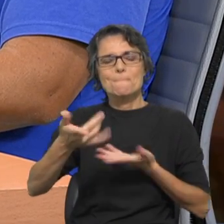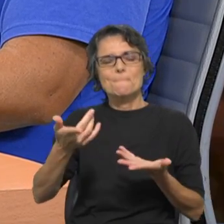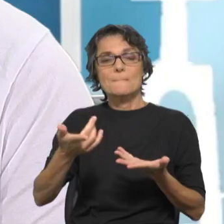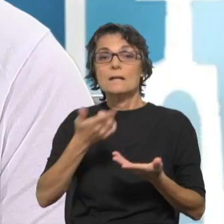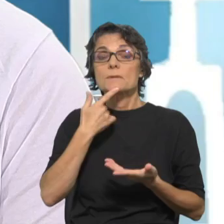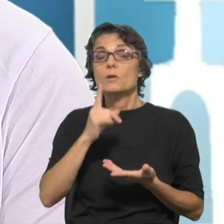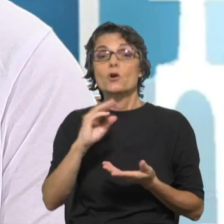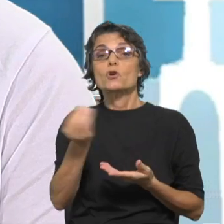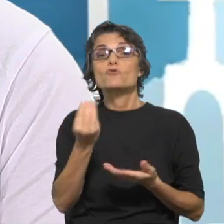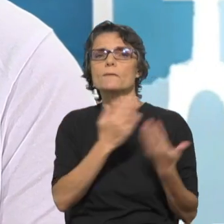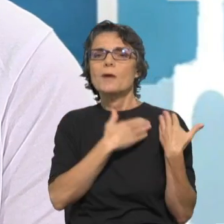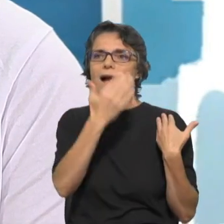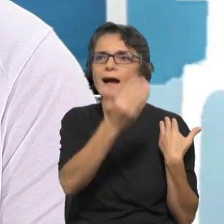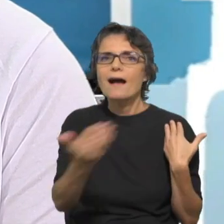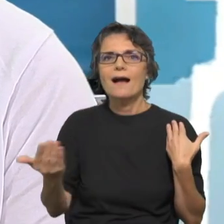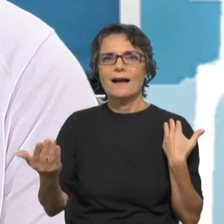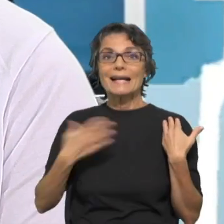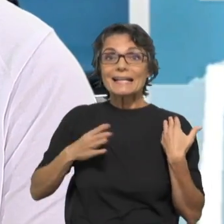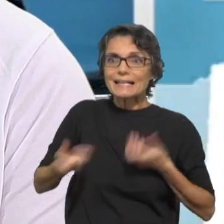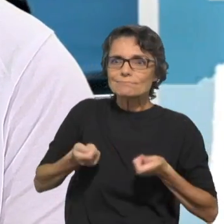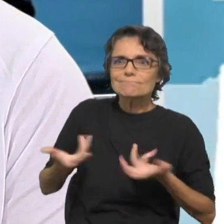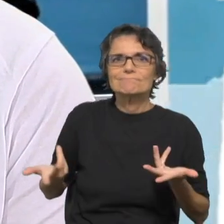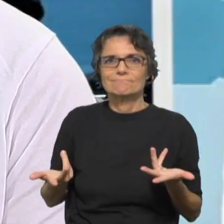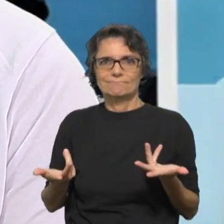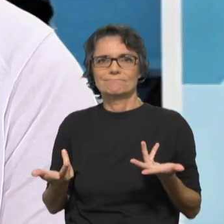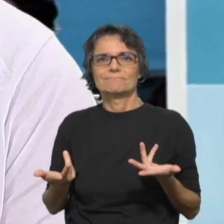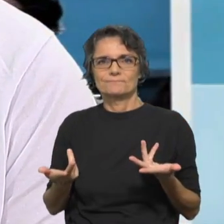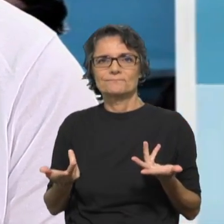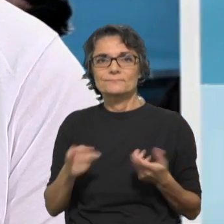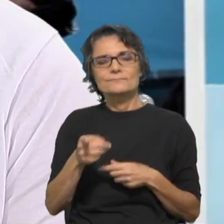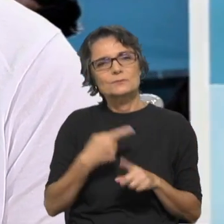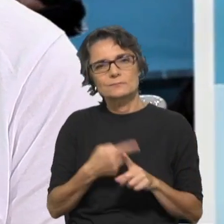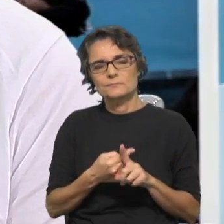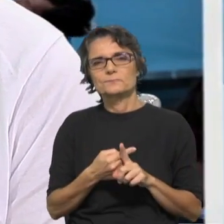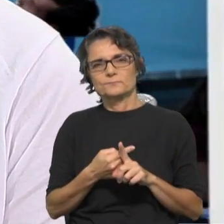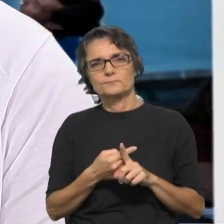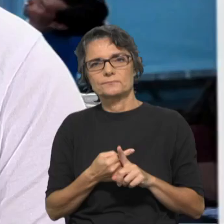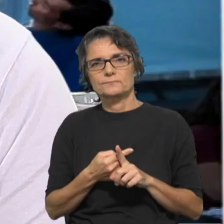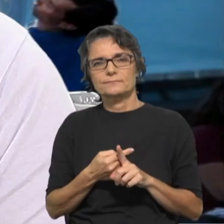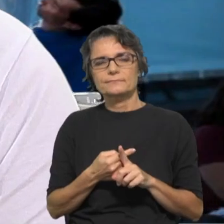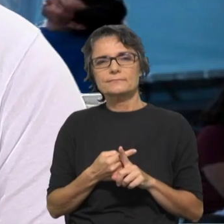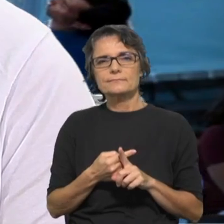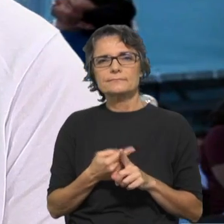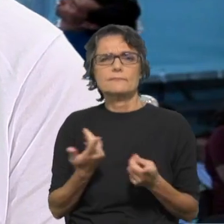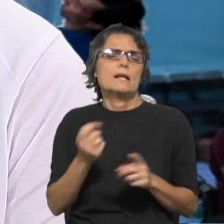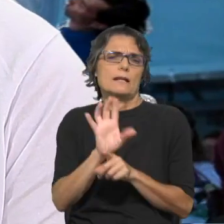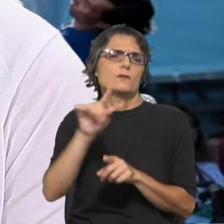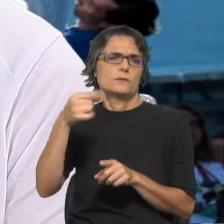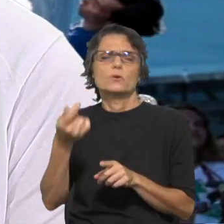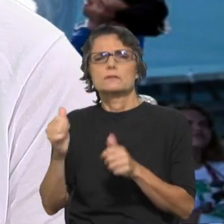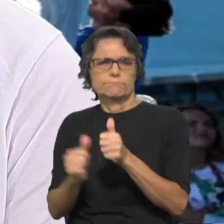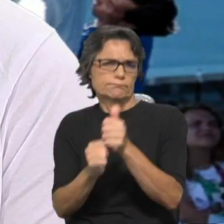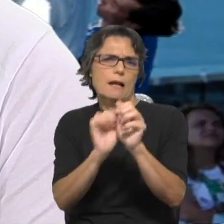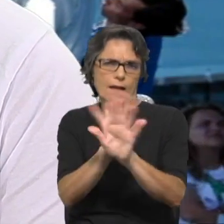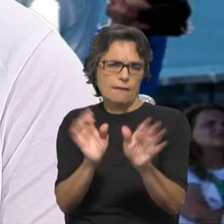responsabilidade e podem organizar toda essa dinâmica por si só, com o apoio, como é óbvio, de assistentes espirituais e de pessoas